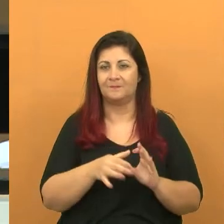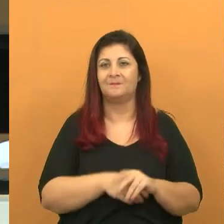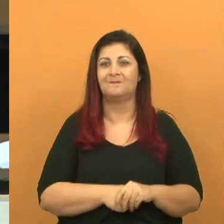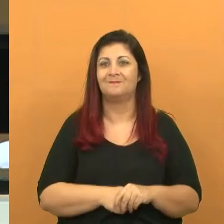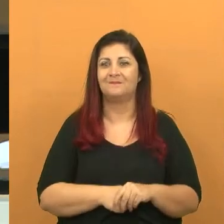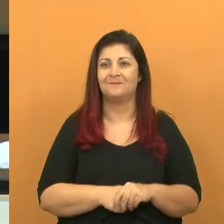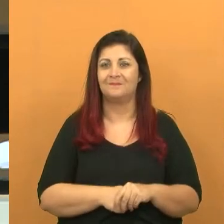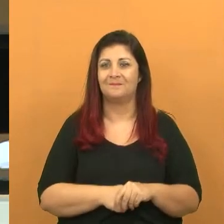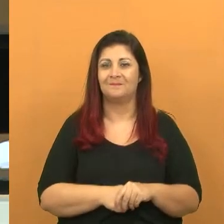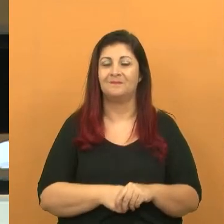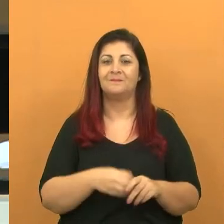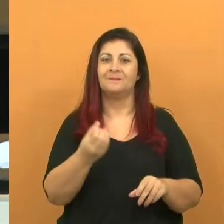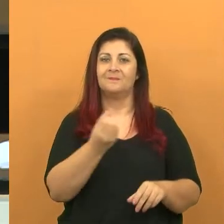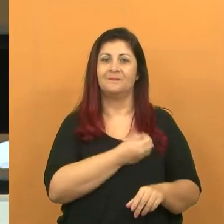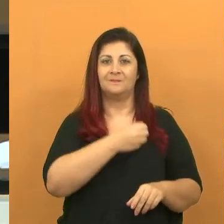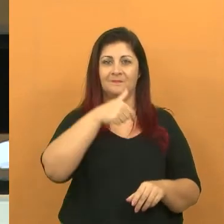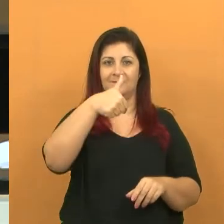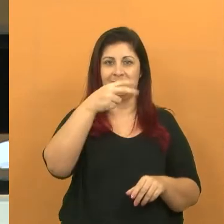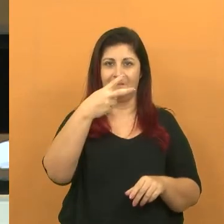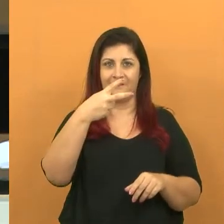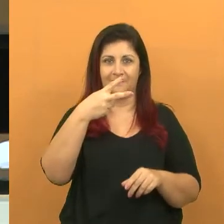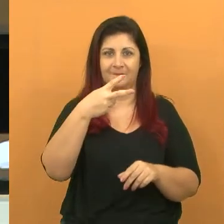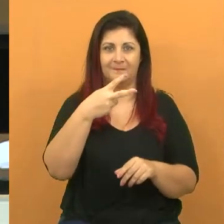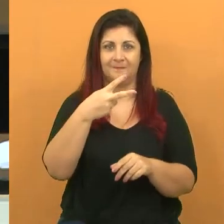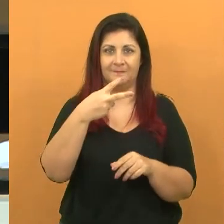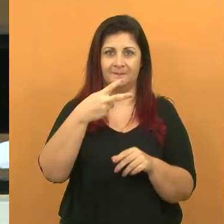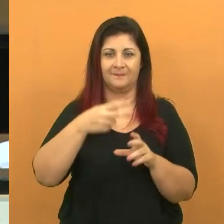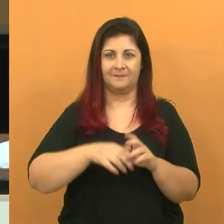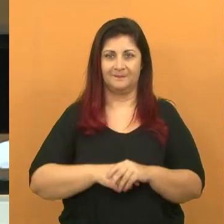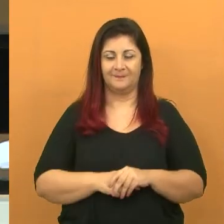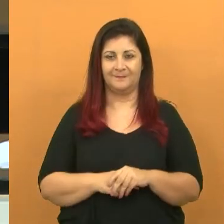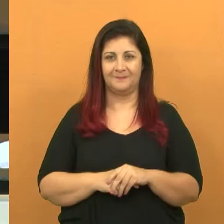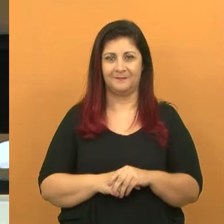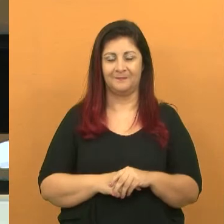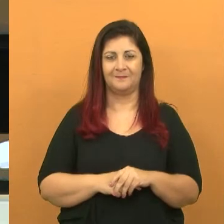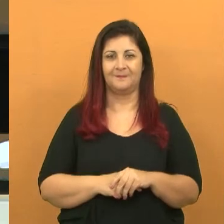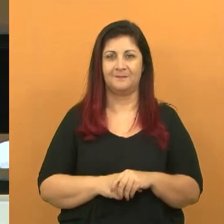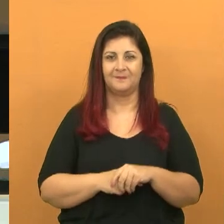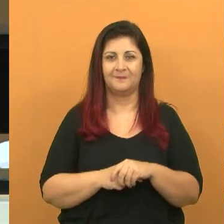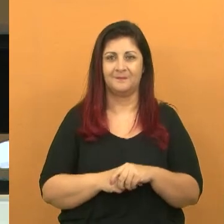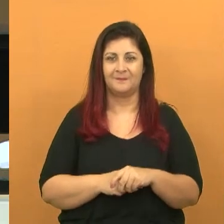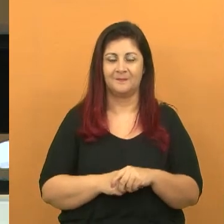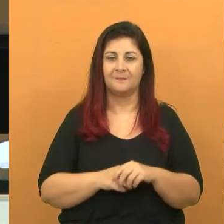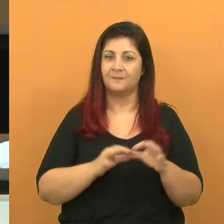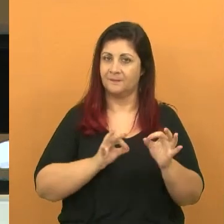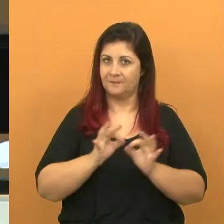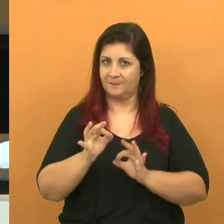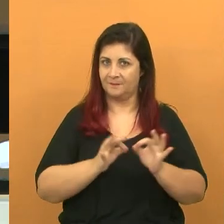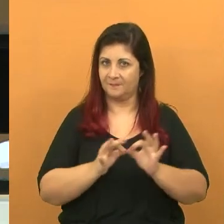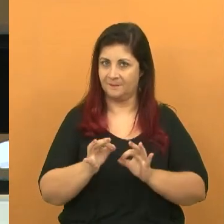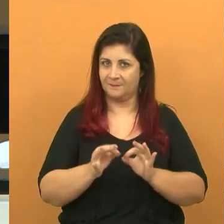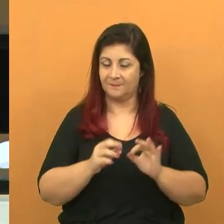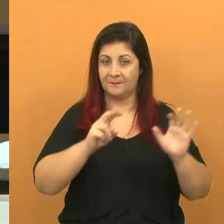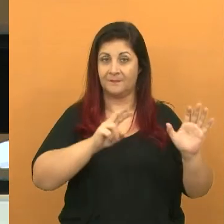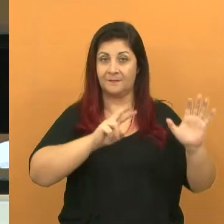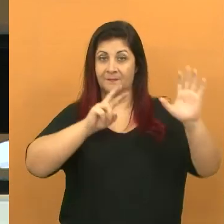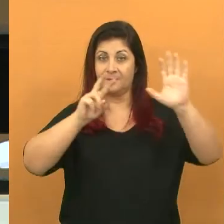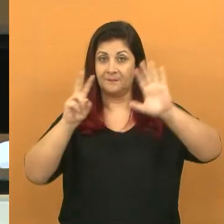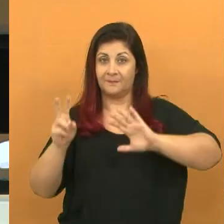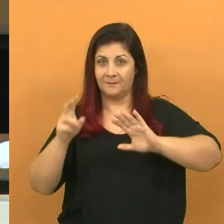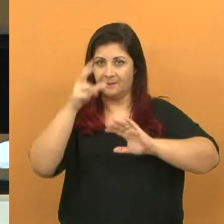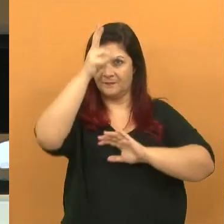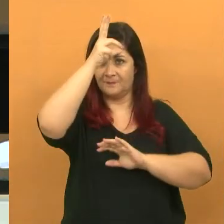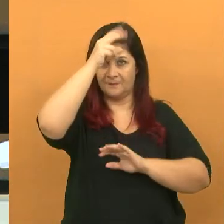Lei Legislativo número 72, de 3 de outubro de 2017, institui a Semana Municipal